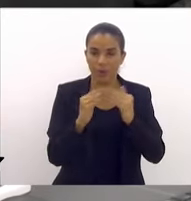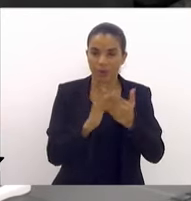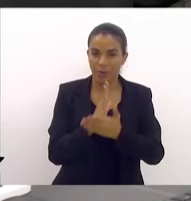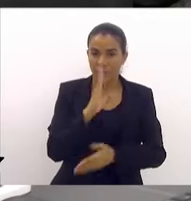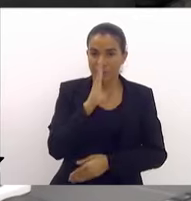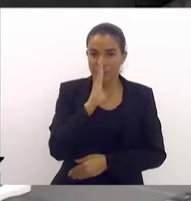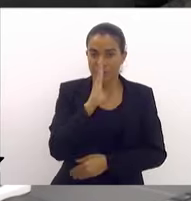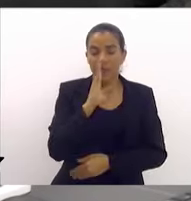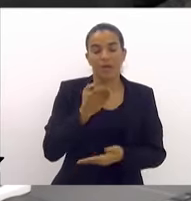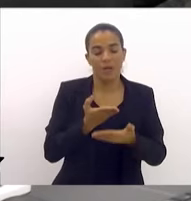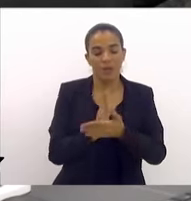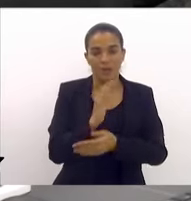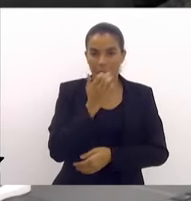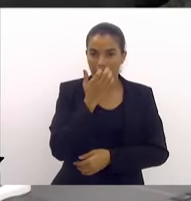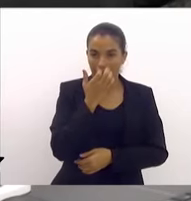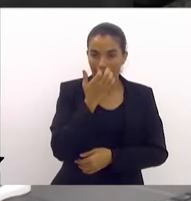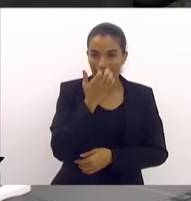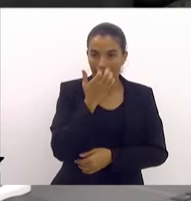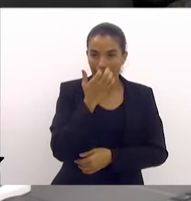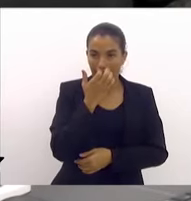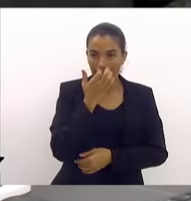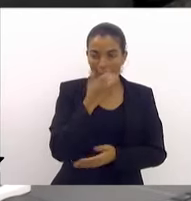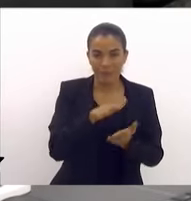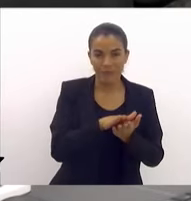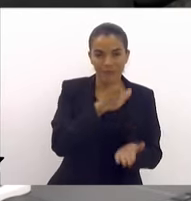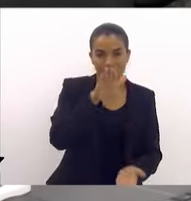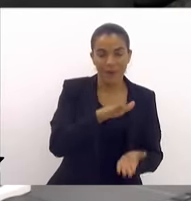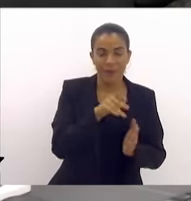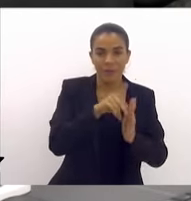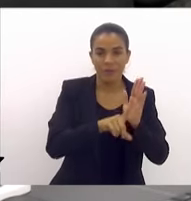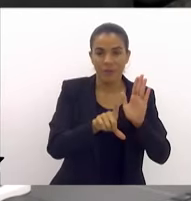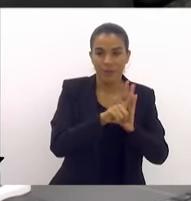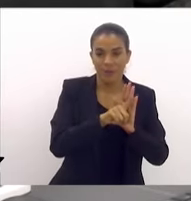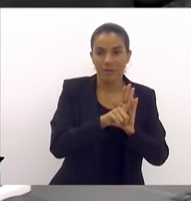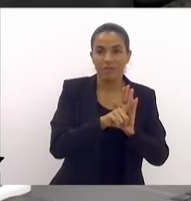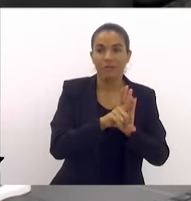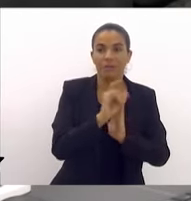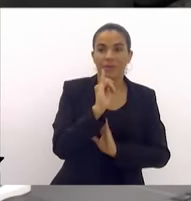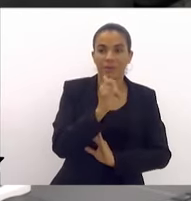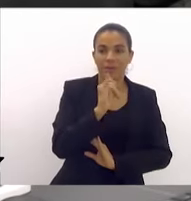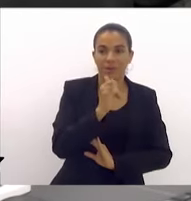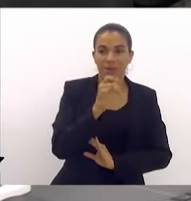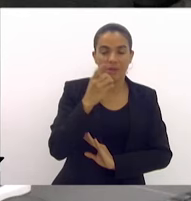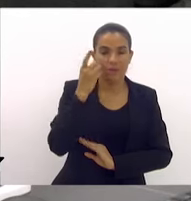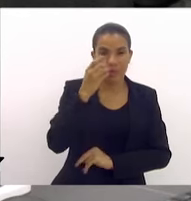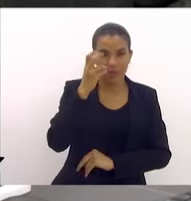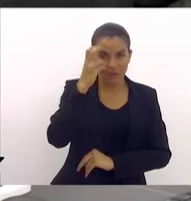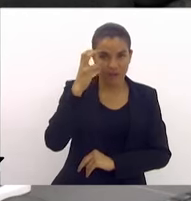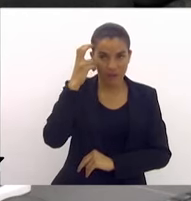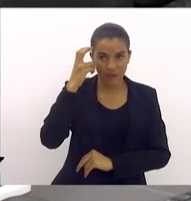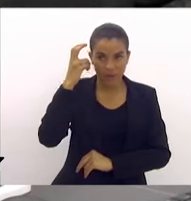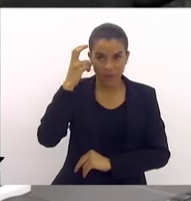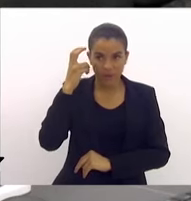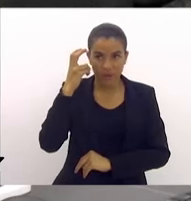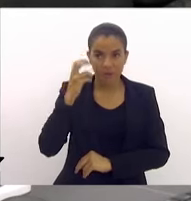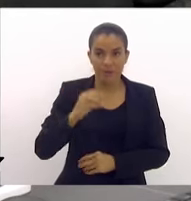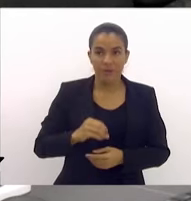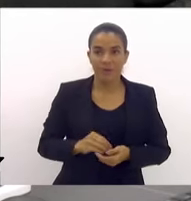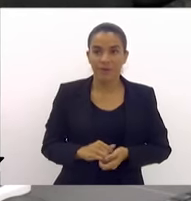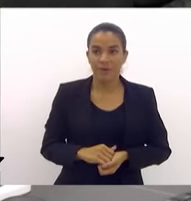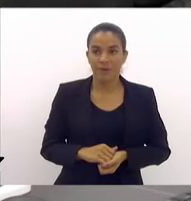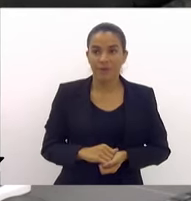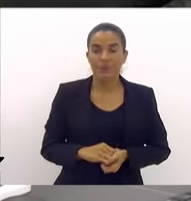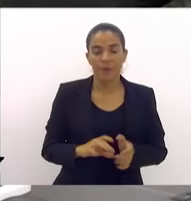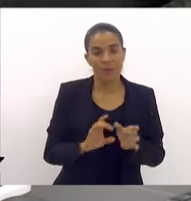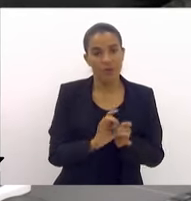como estão, aprovado. Passo ao bloco de PLs relatados pela deputada Verônica. Pode proceder, ela pediu. Deputada